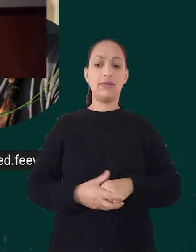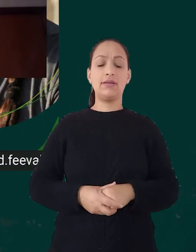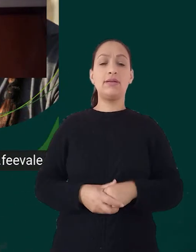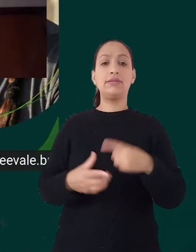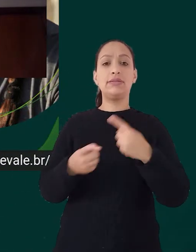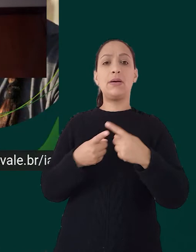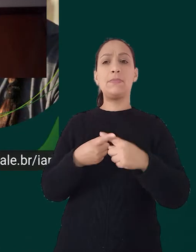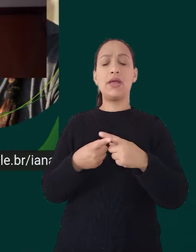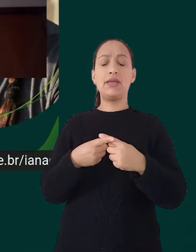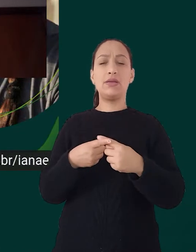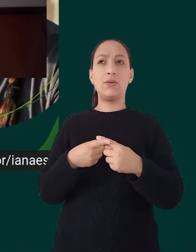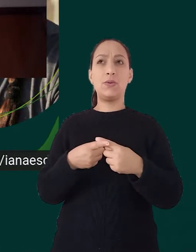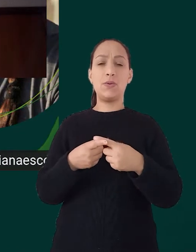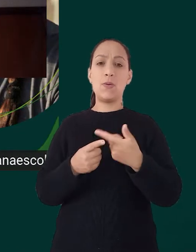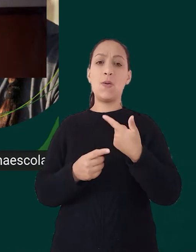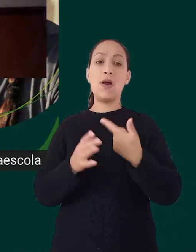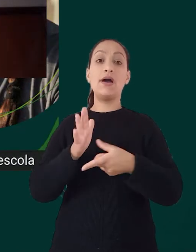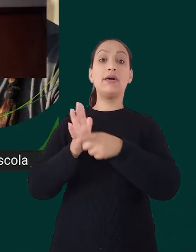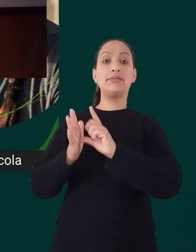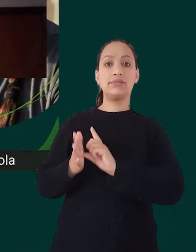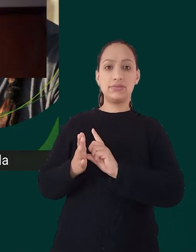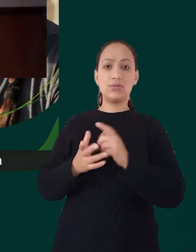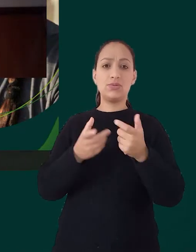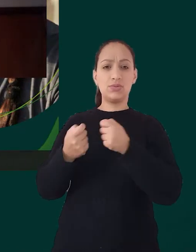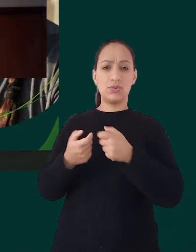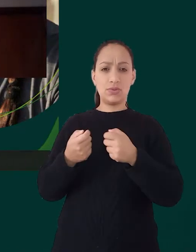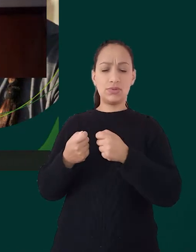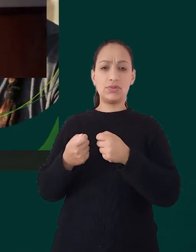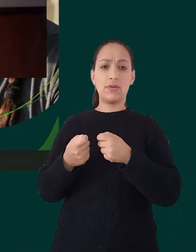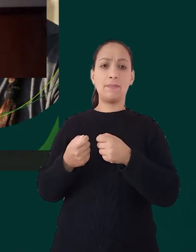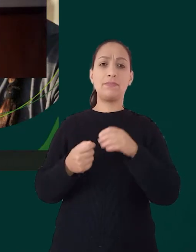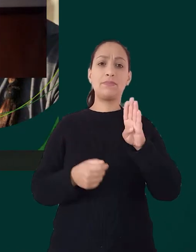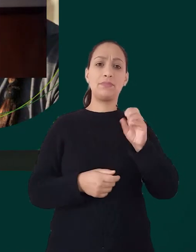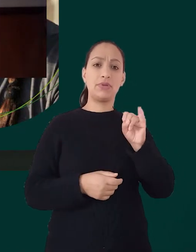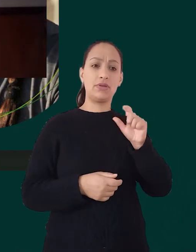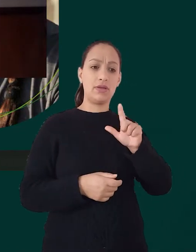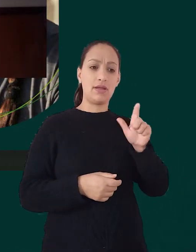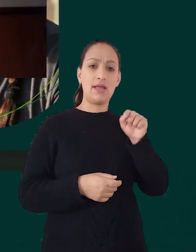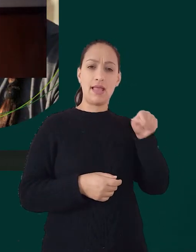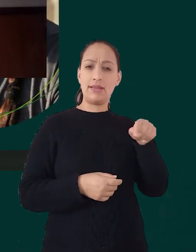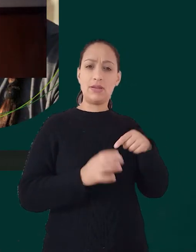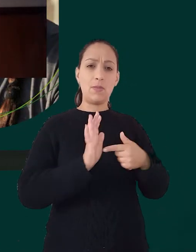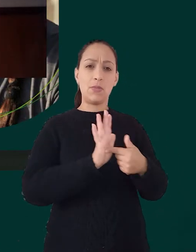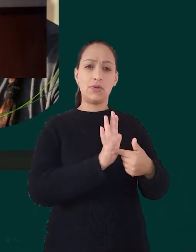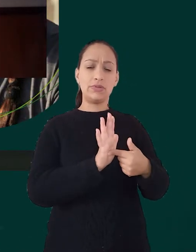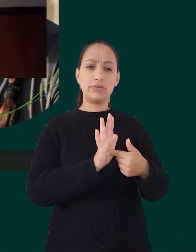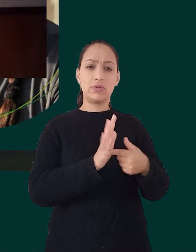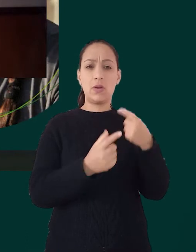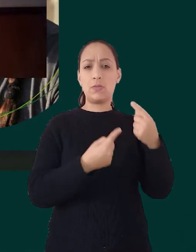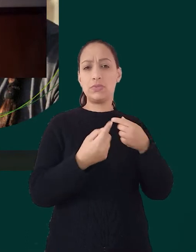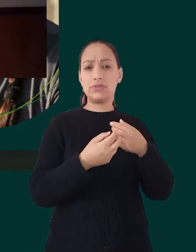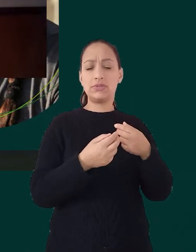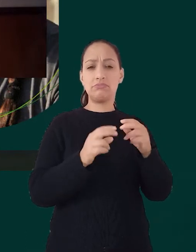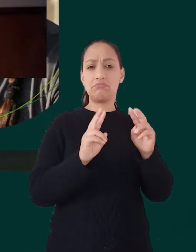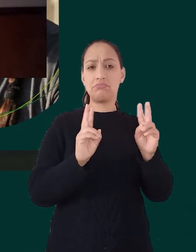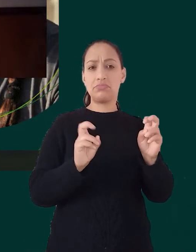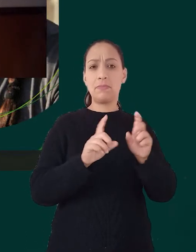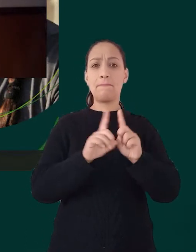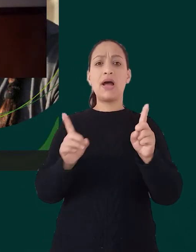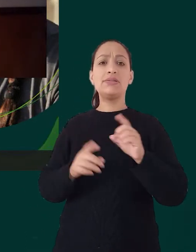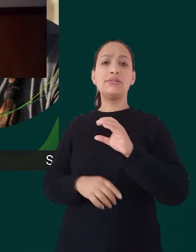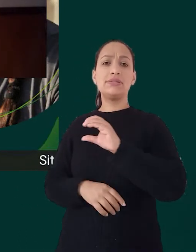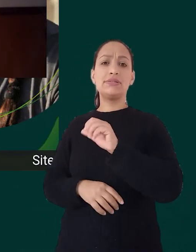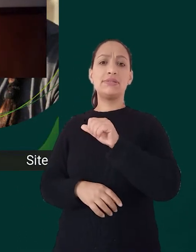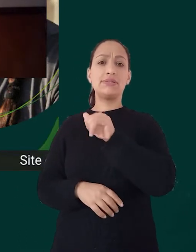Cyberpunk 2077, tá? No caso do Biomutante, eles ainda não revelam muitas questões, mas no caso do